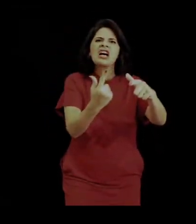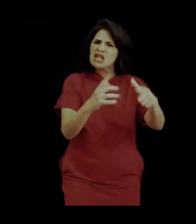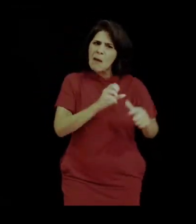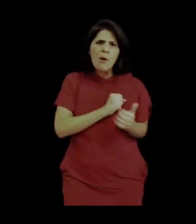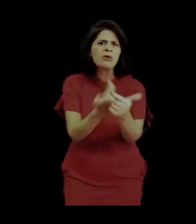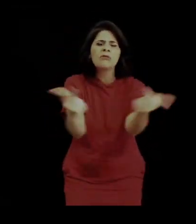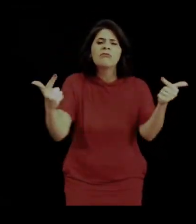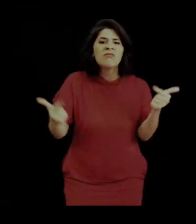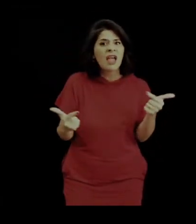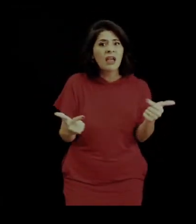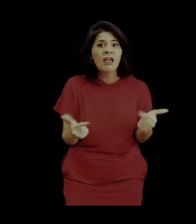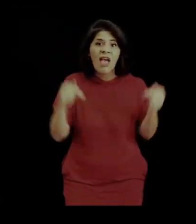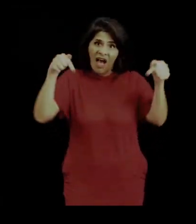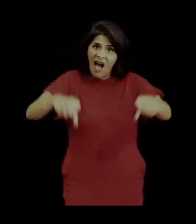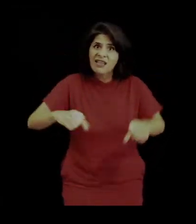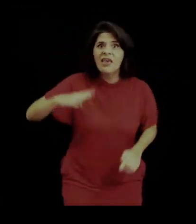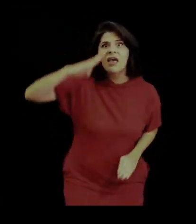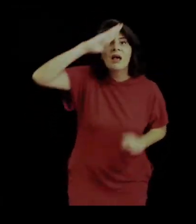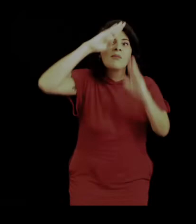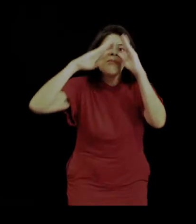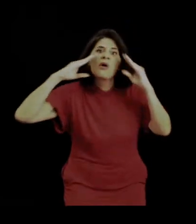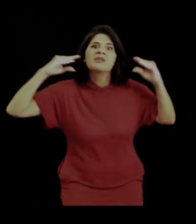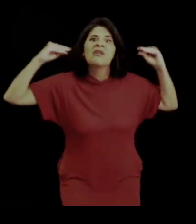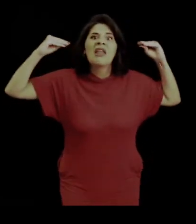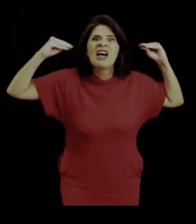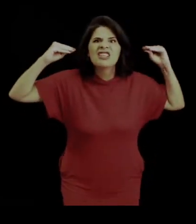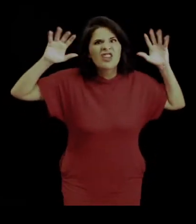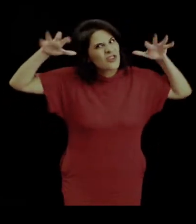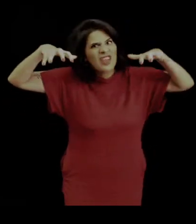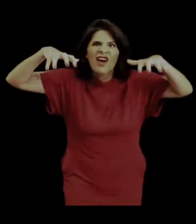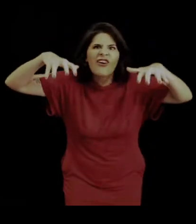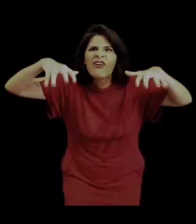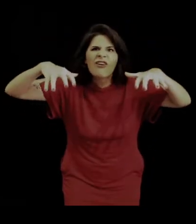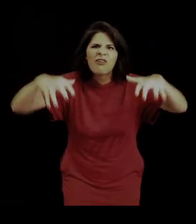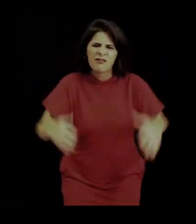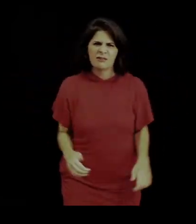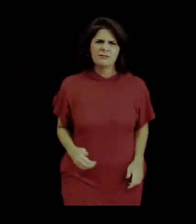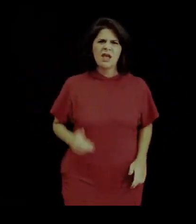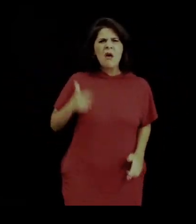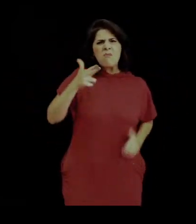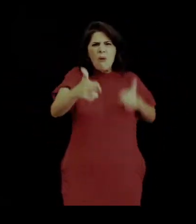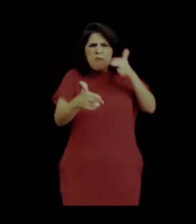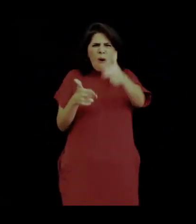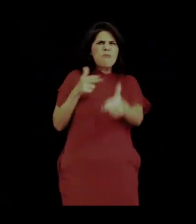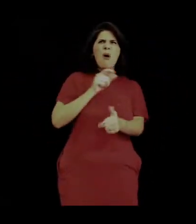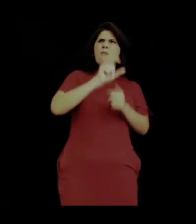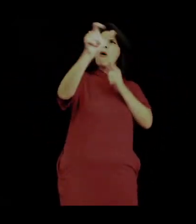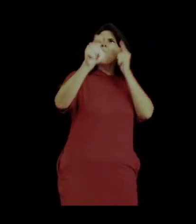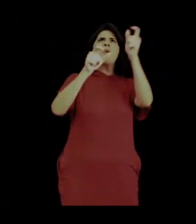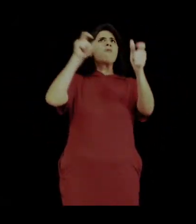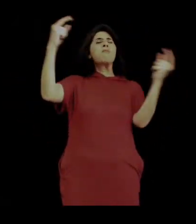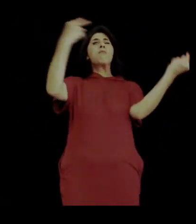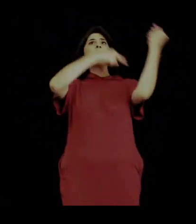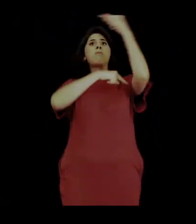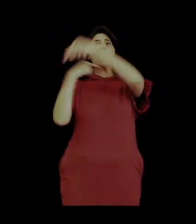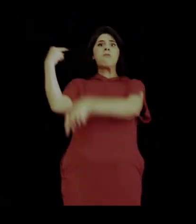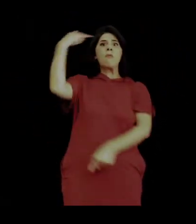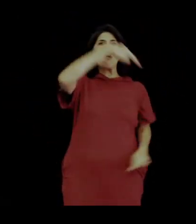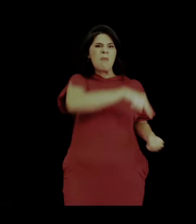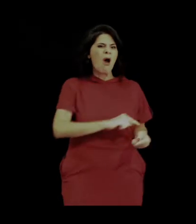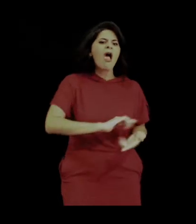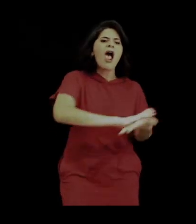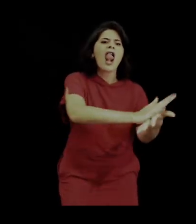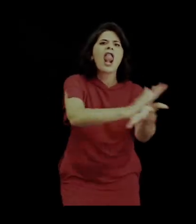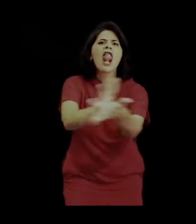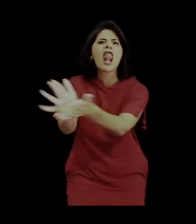bozolandia do terror projeto eles voaram procurando homicídio criança ao lado a